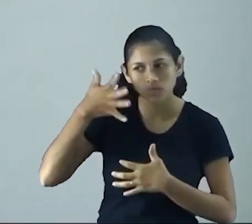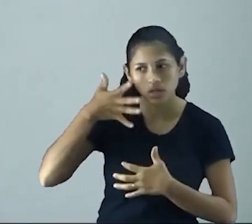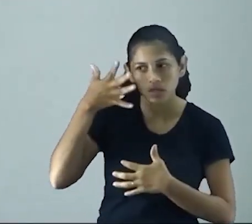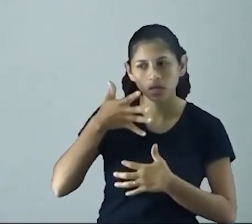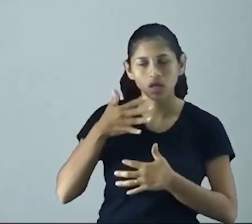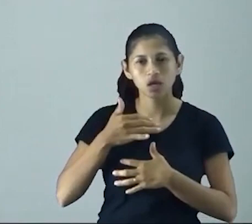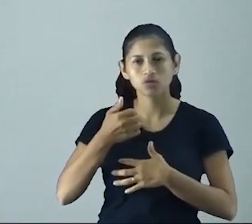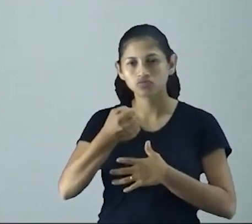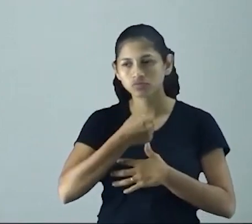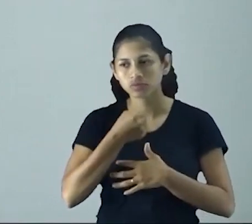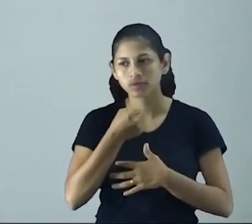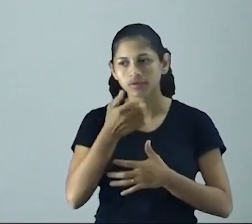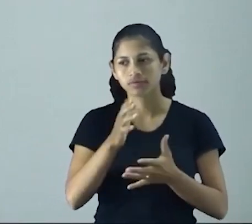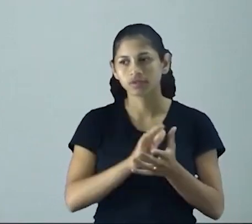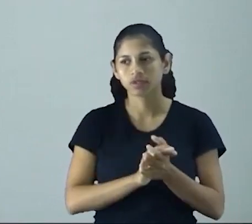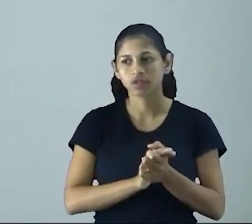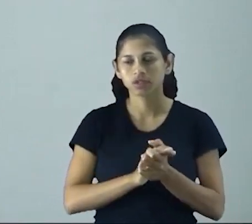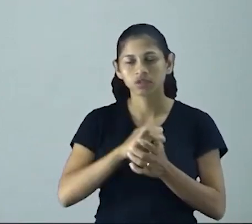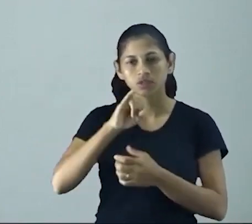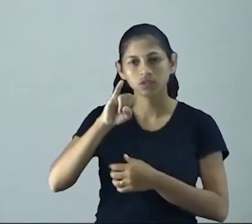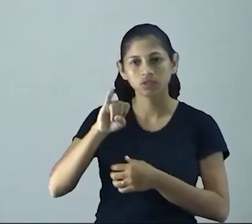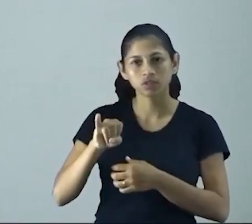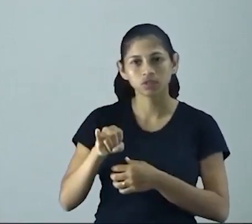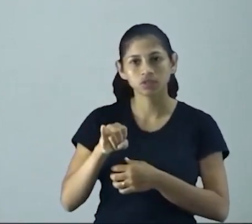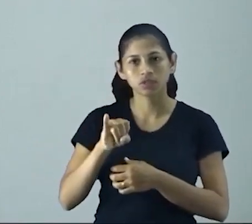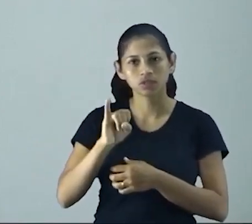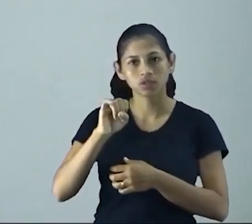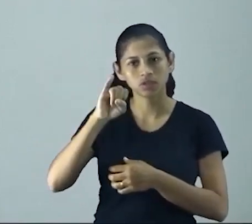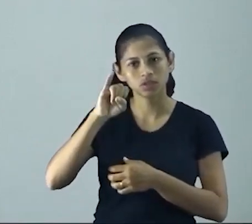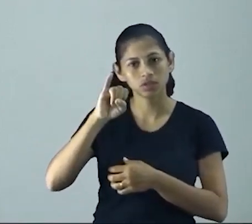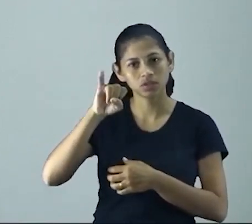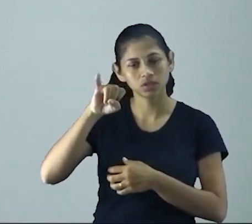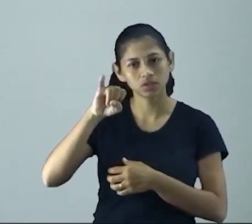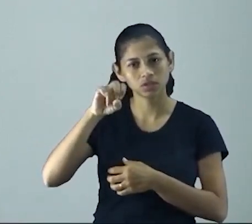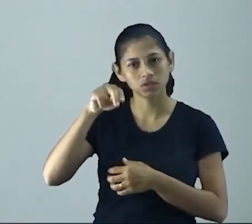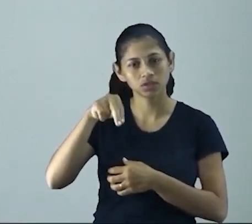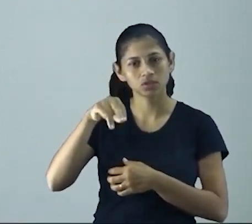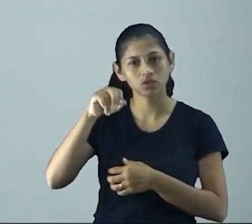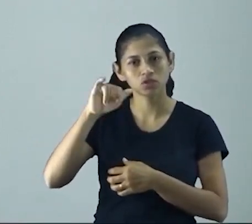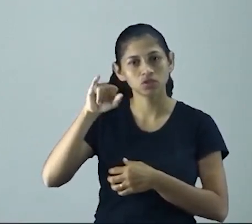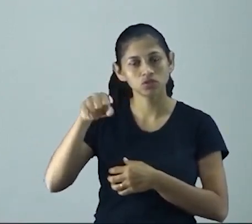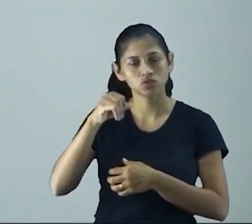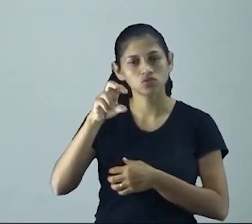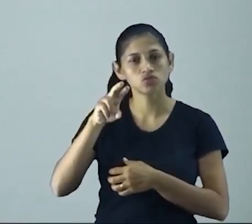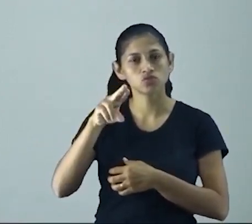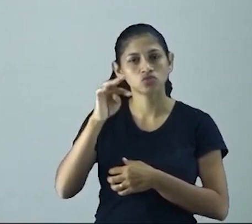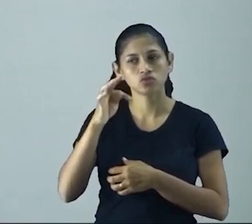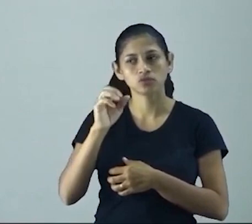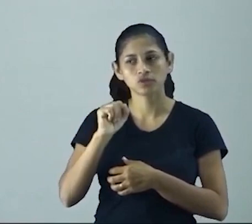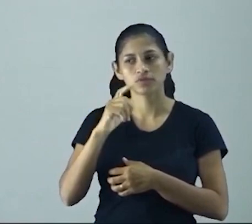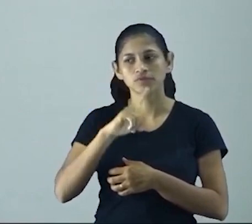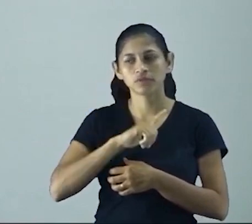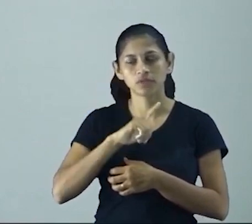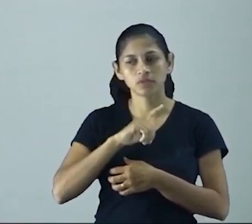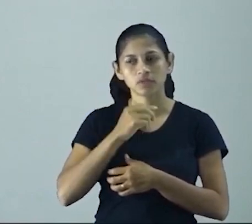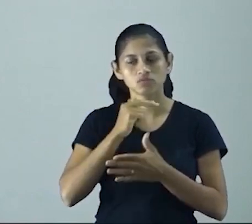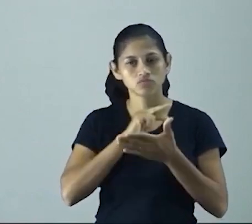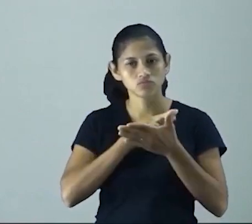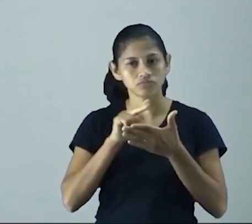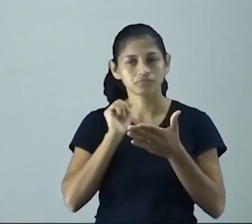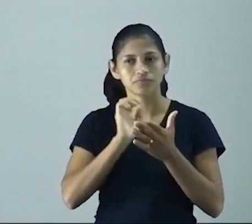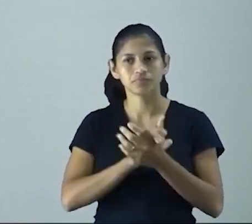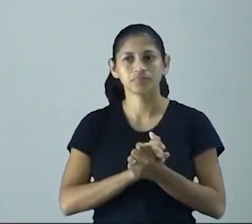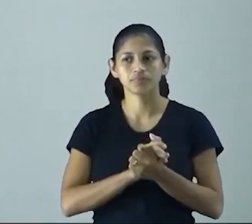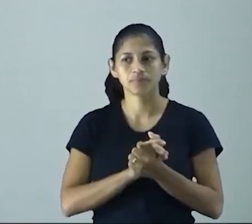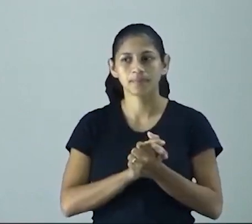de gêneros textuais aí dentro, tá bom? Então, vamos para frente. Vamos observar a nossa